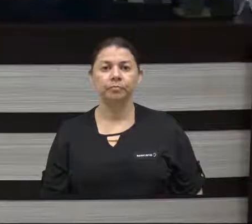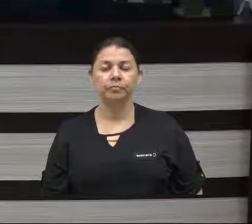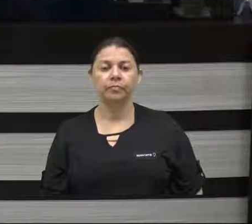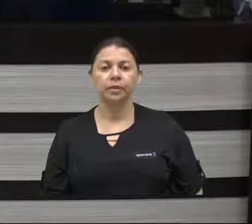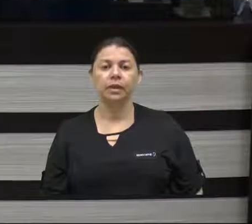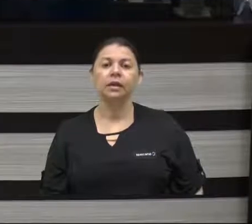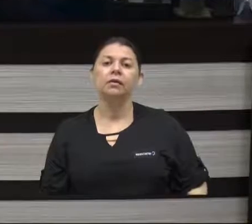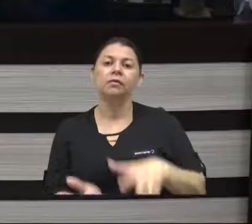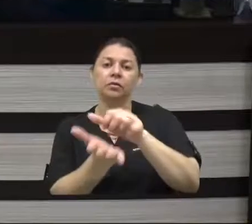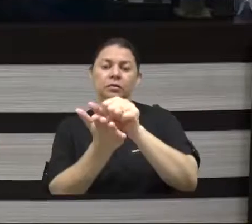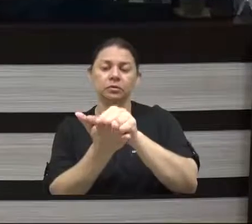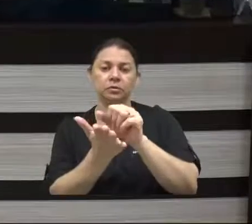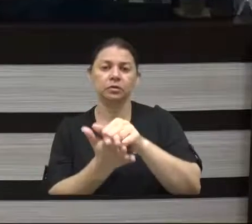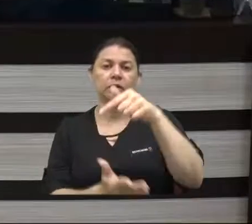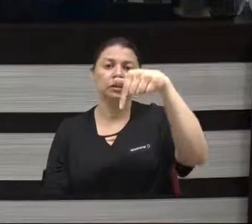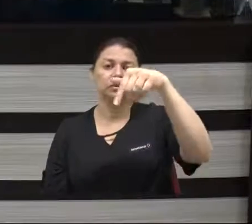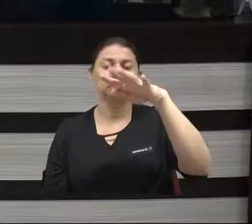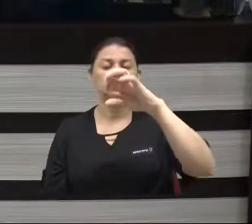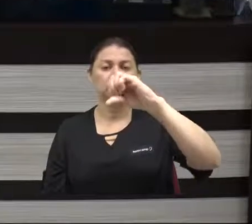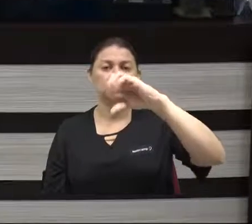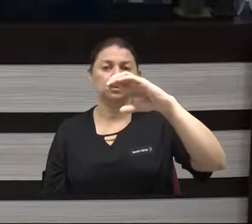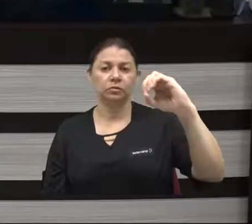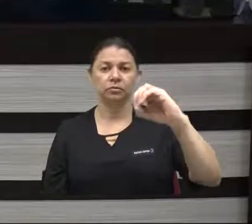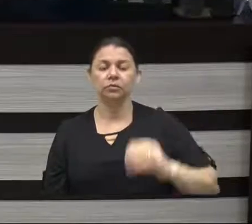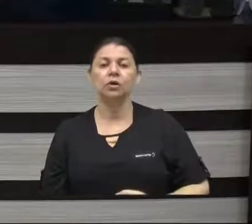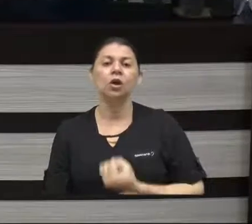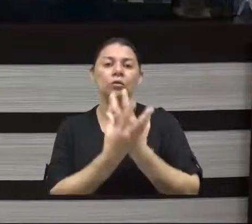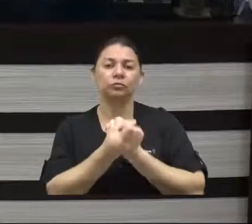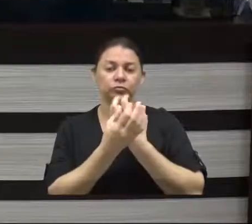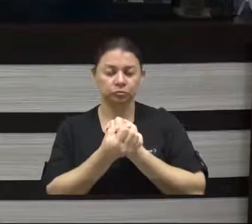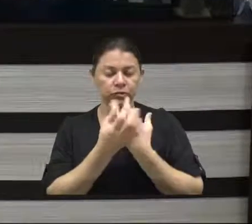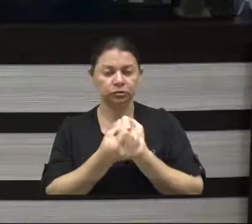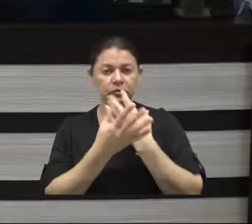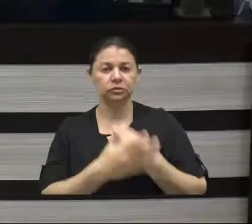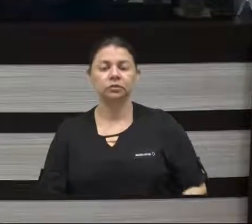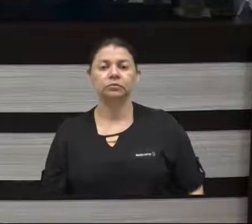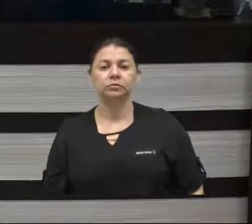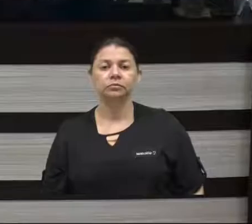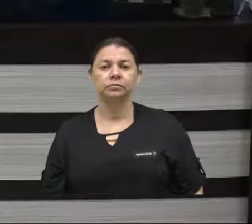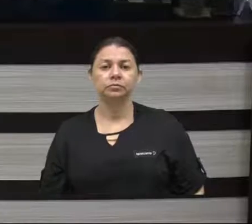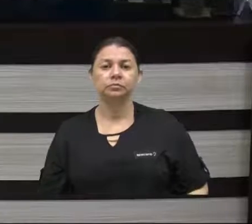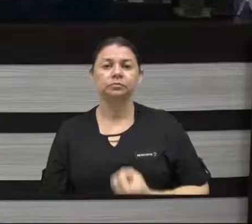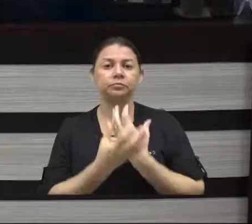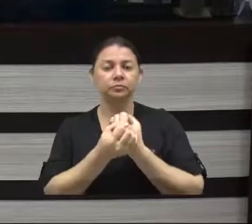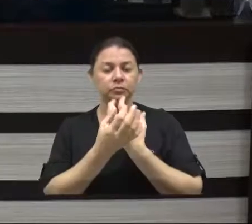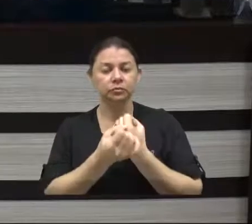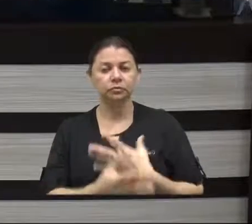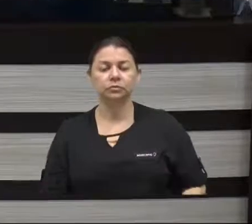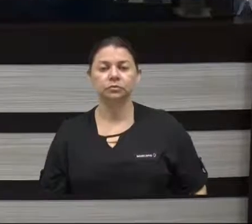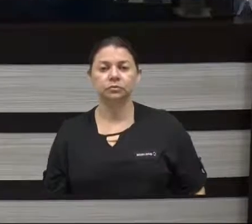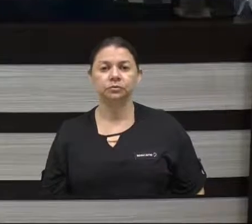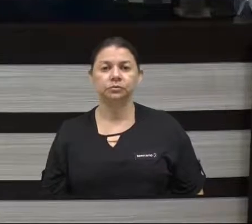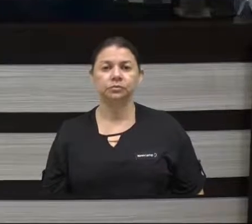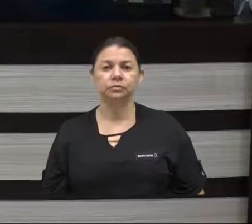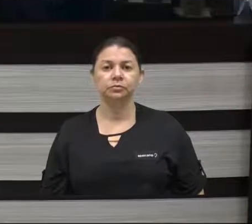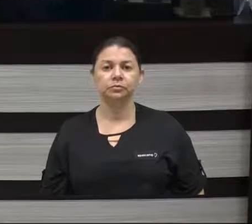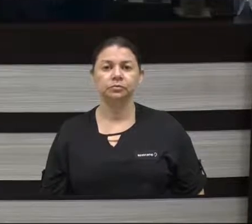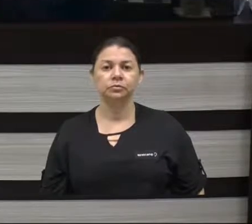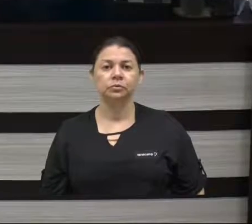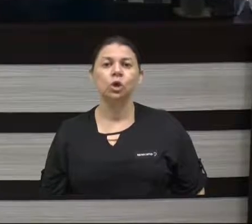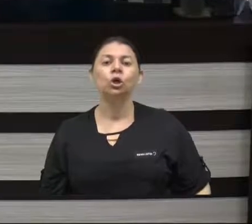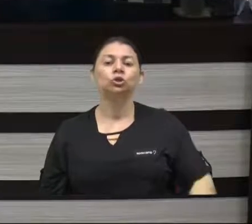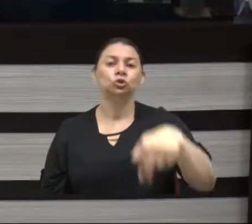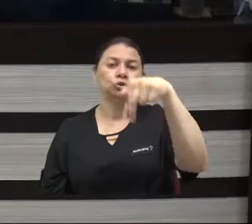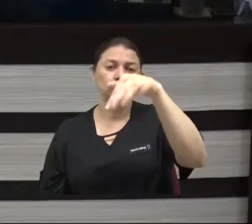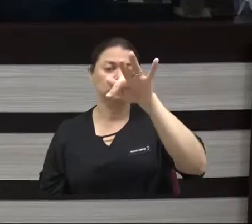Requerimento número 790/2018, requer informações ao Poder Executivo sobre a disponibilização das cópias de notas fiscais no portal